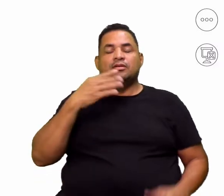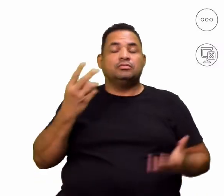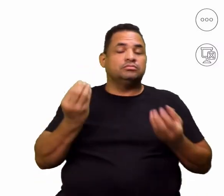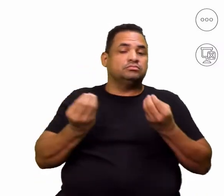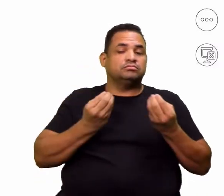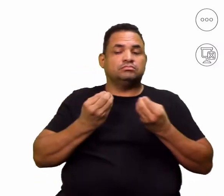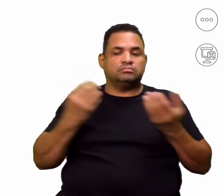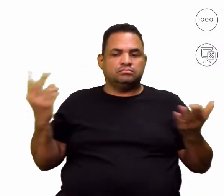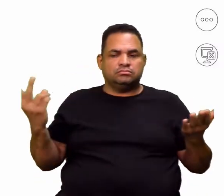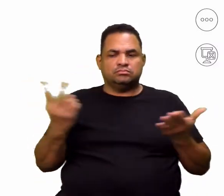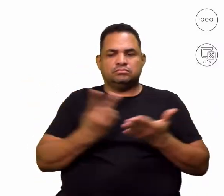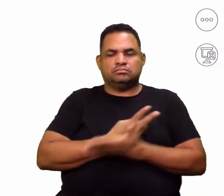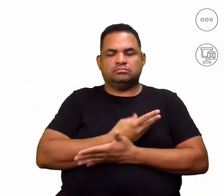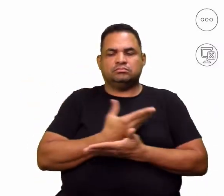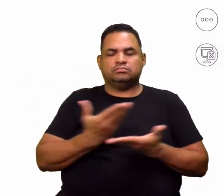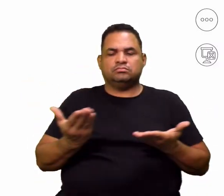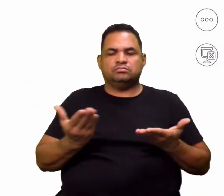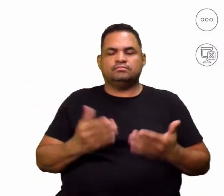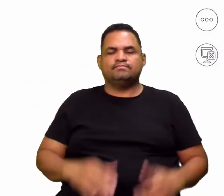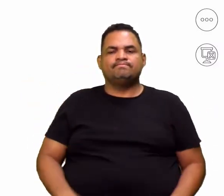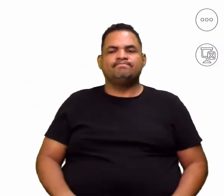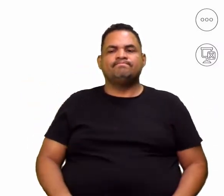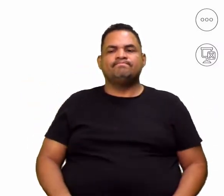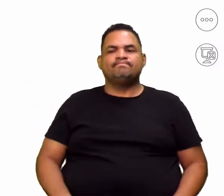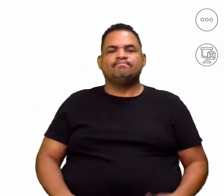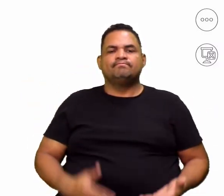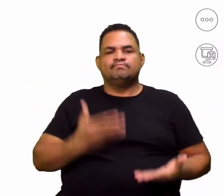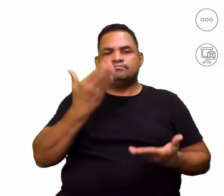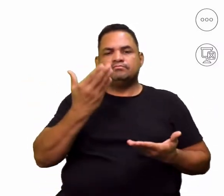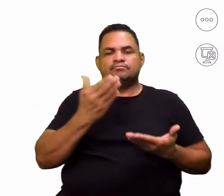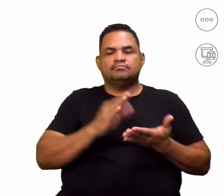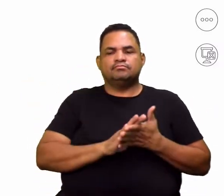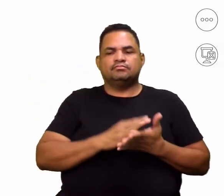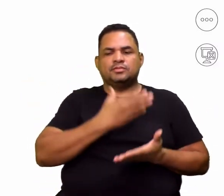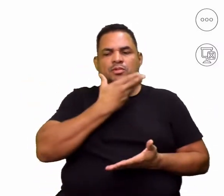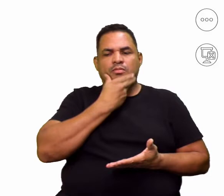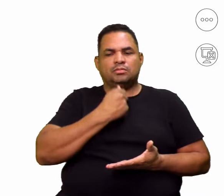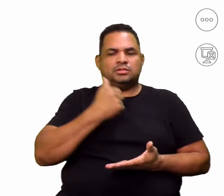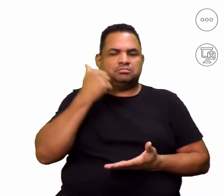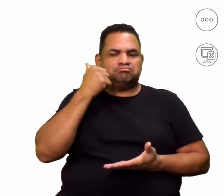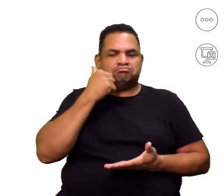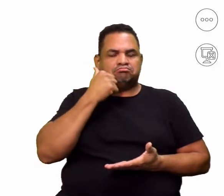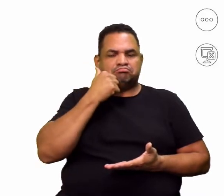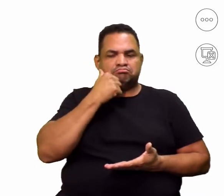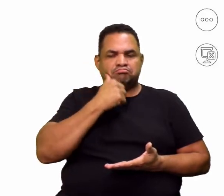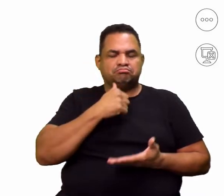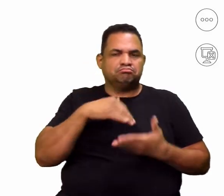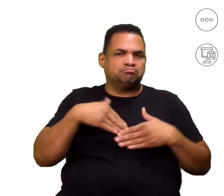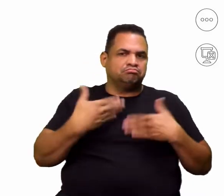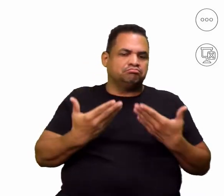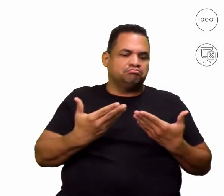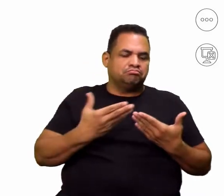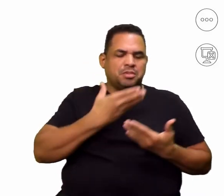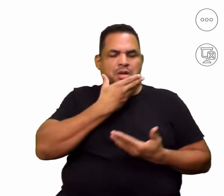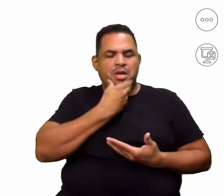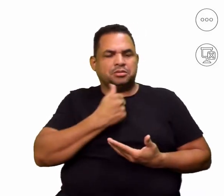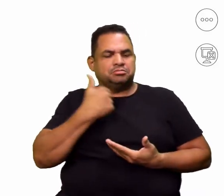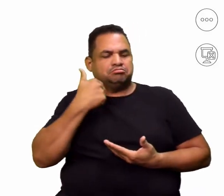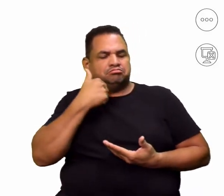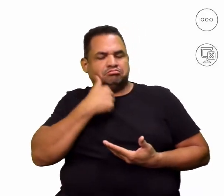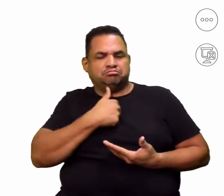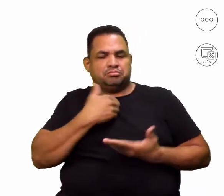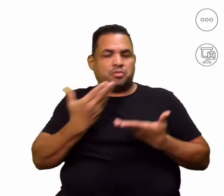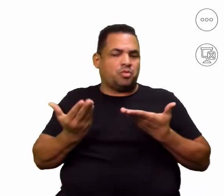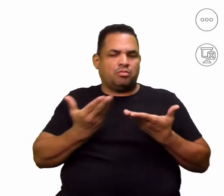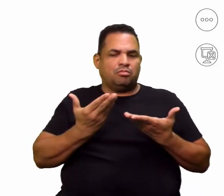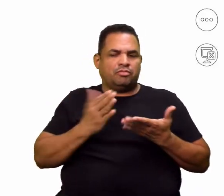se dá essa pontuação de serem macho, o que vai determinar se é macho ou se é